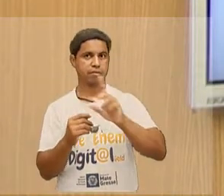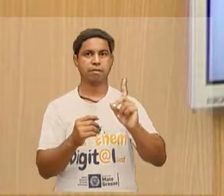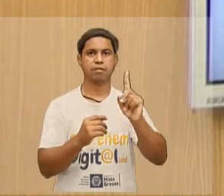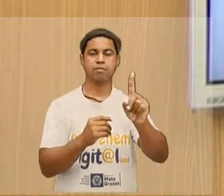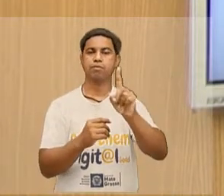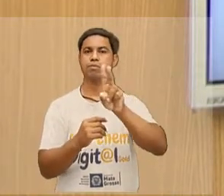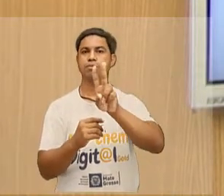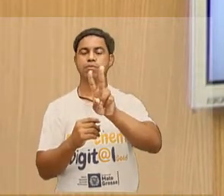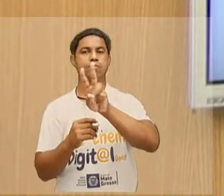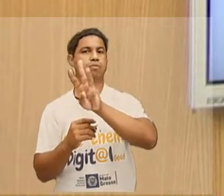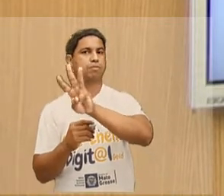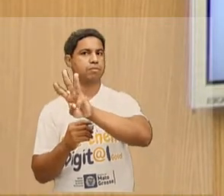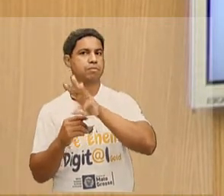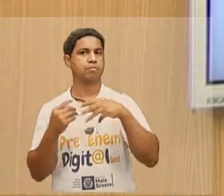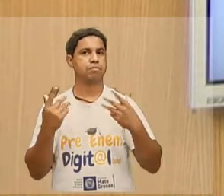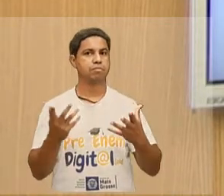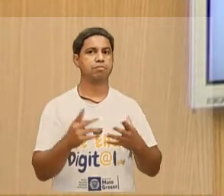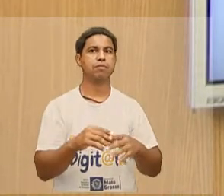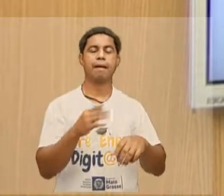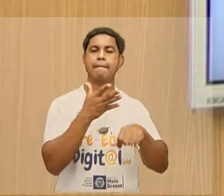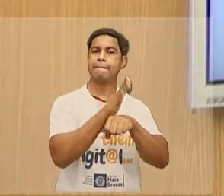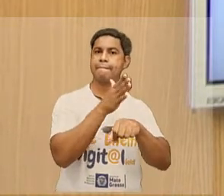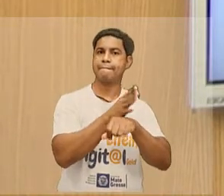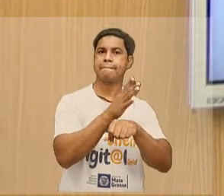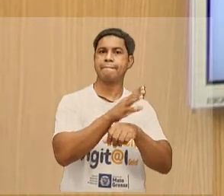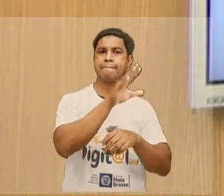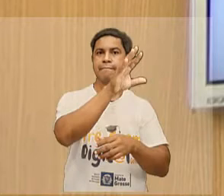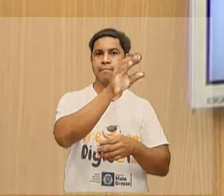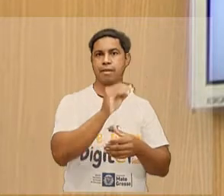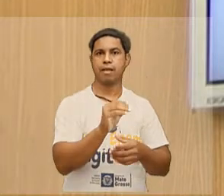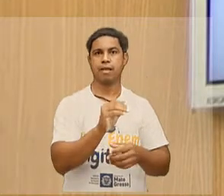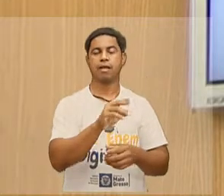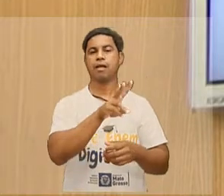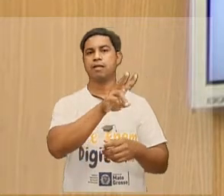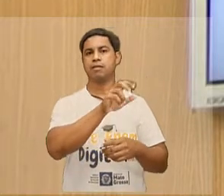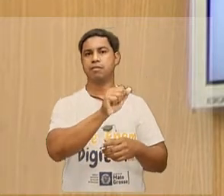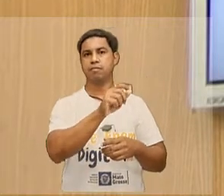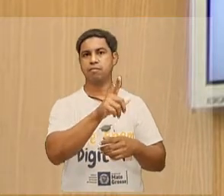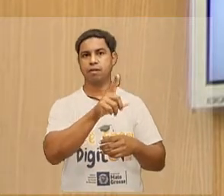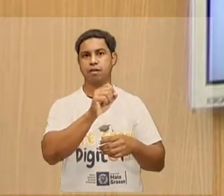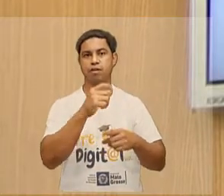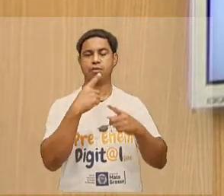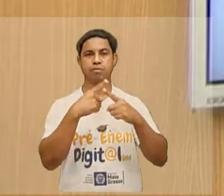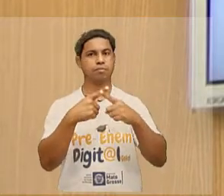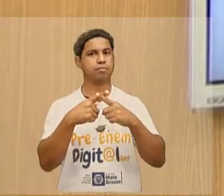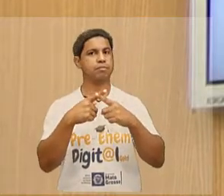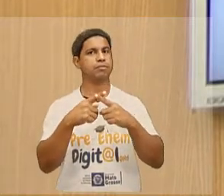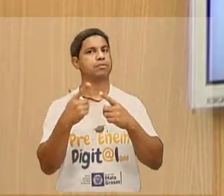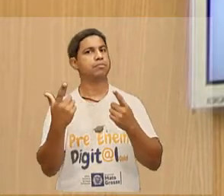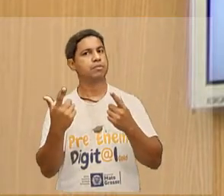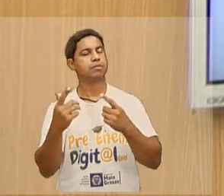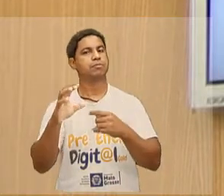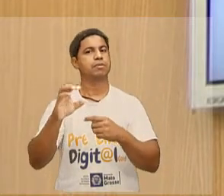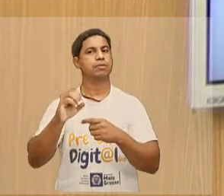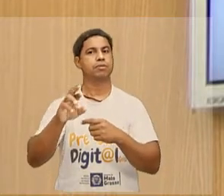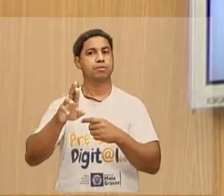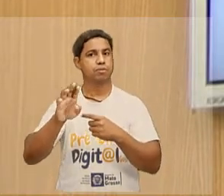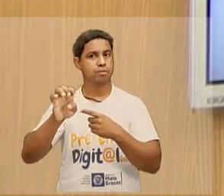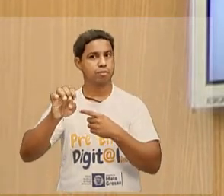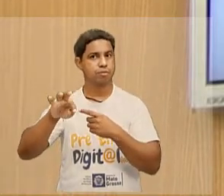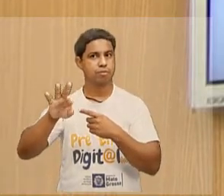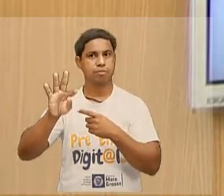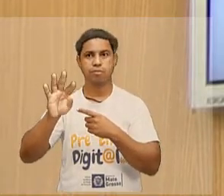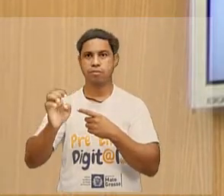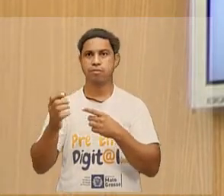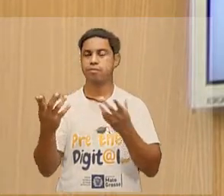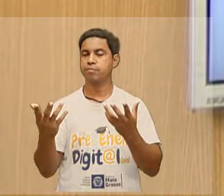para calcular, basta você pegar o valor da resistência e multiplicar pela intensidade de corrente elétrica. Se a intensidade de corrente elétrica